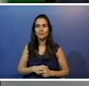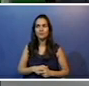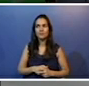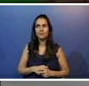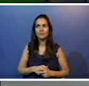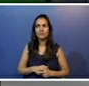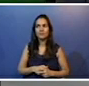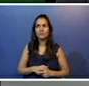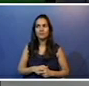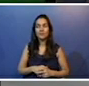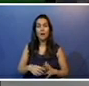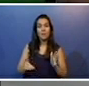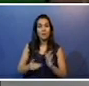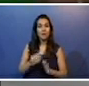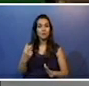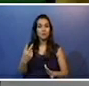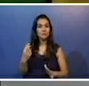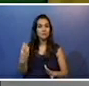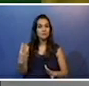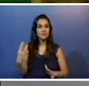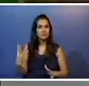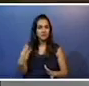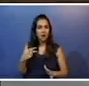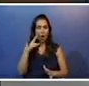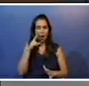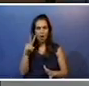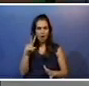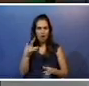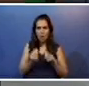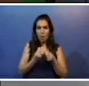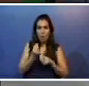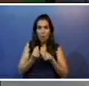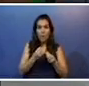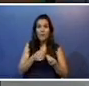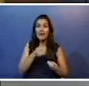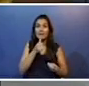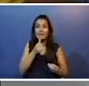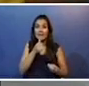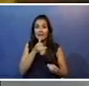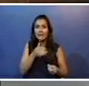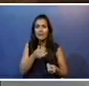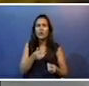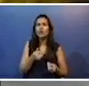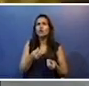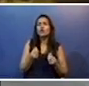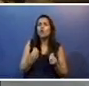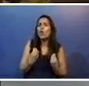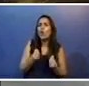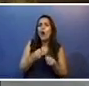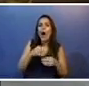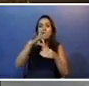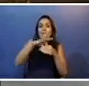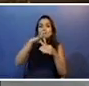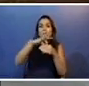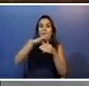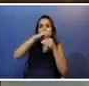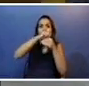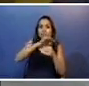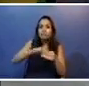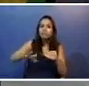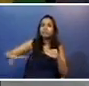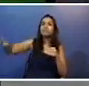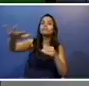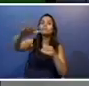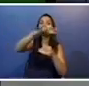Continuando, página 233. Vamos ver alguns exemplos de como as sementes podem